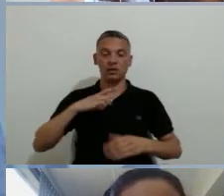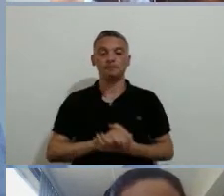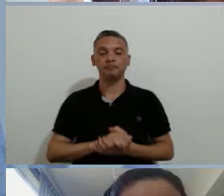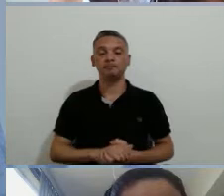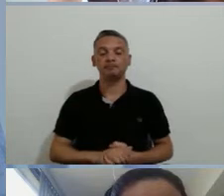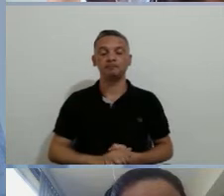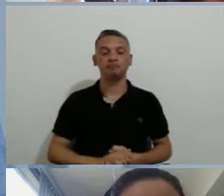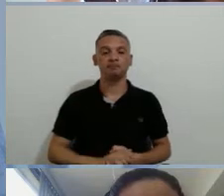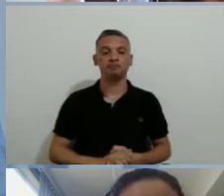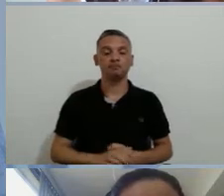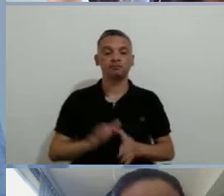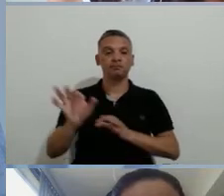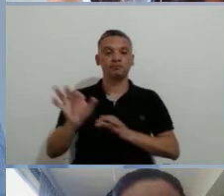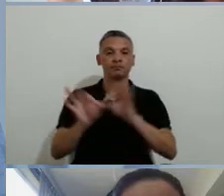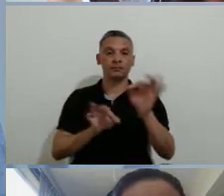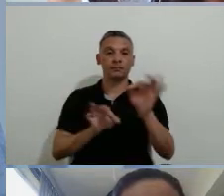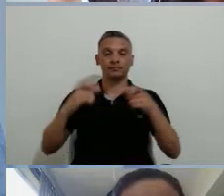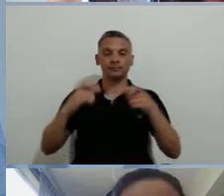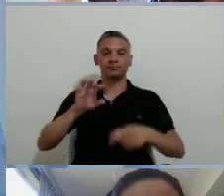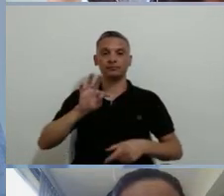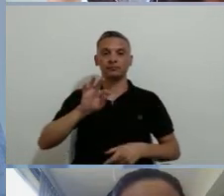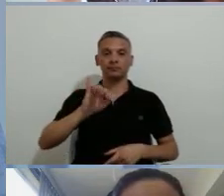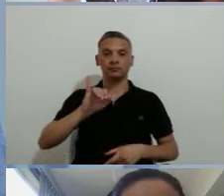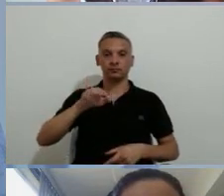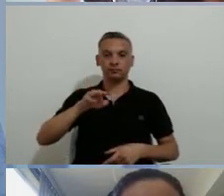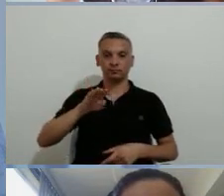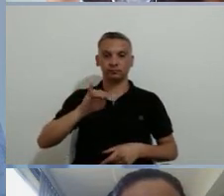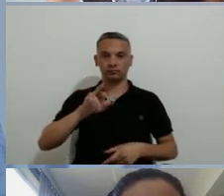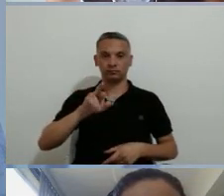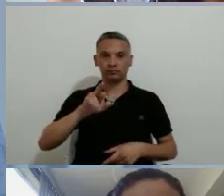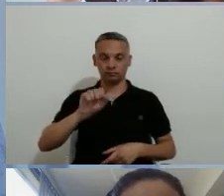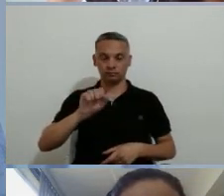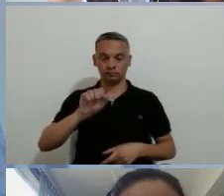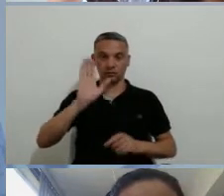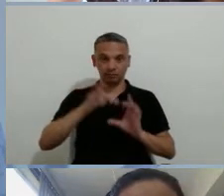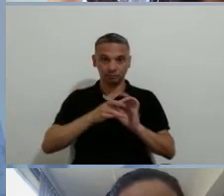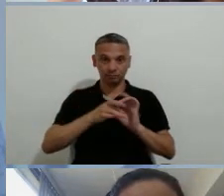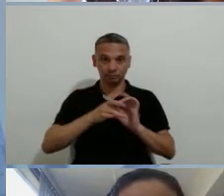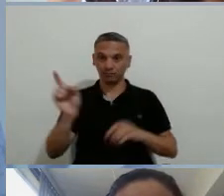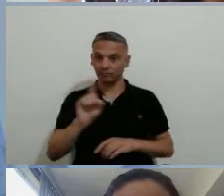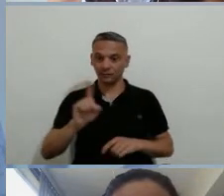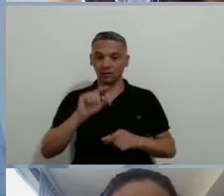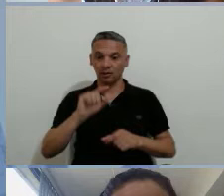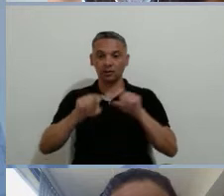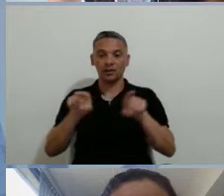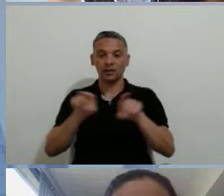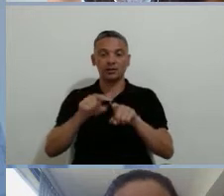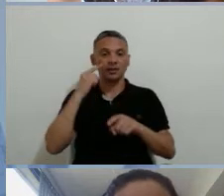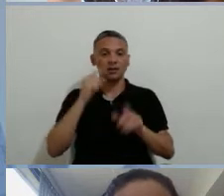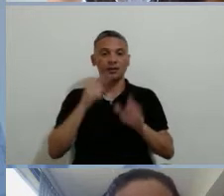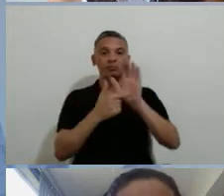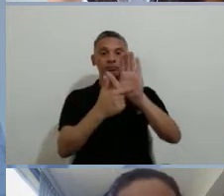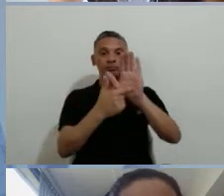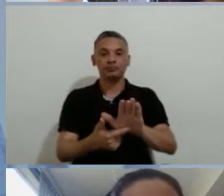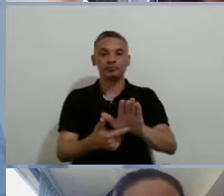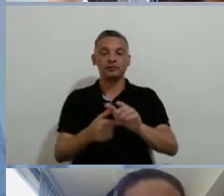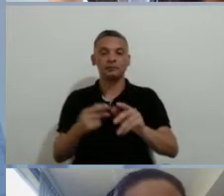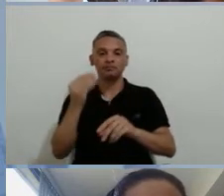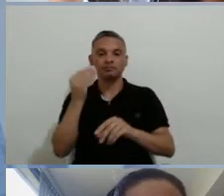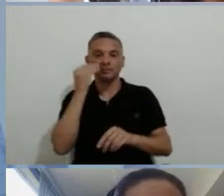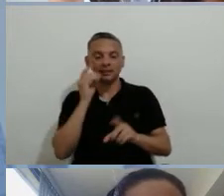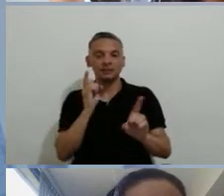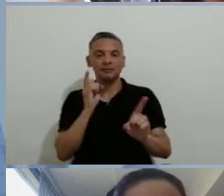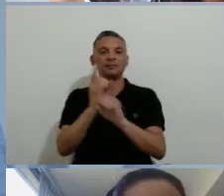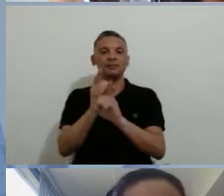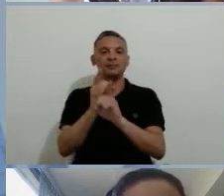O plano de Timbiras ainda não está disponível para download no Observa, já que ele não foi identificado na busca ativa para a localização dos